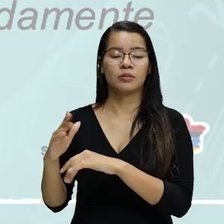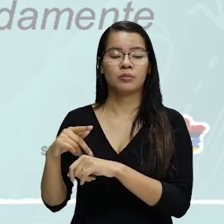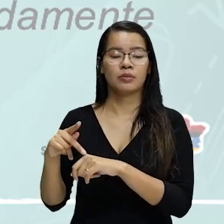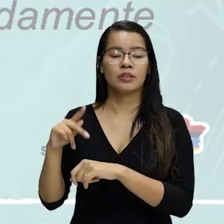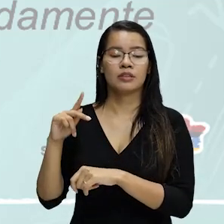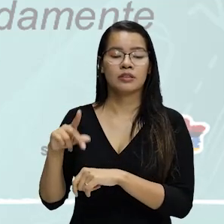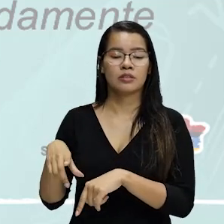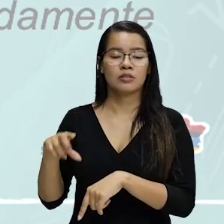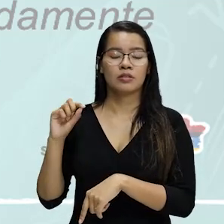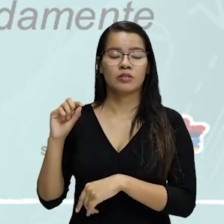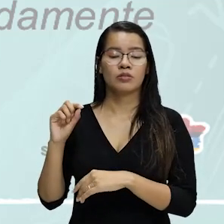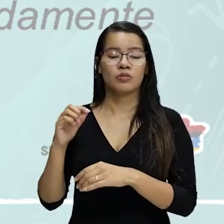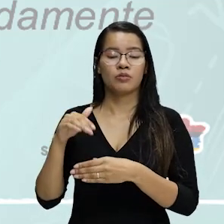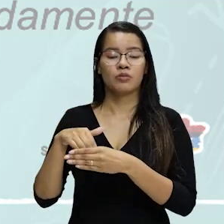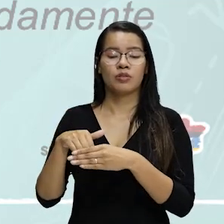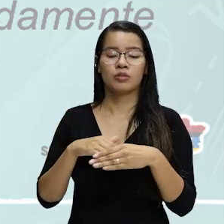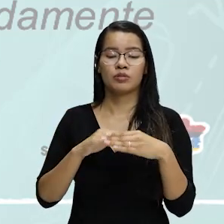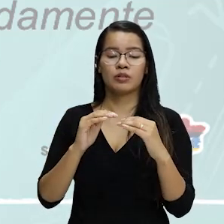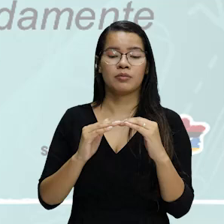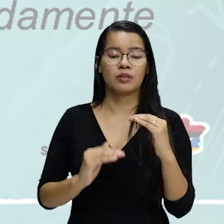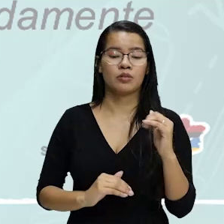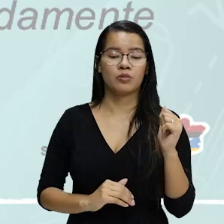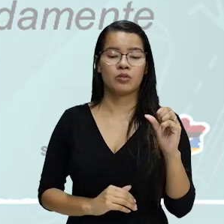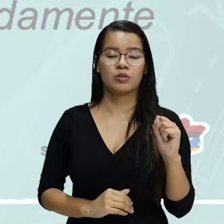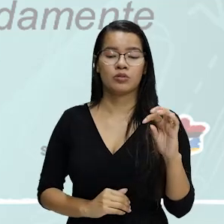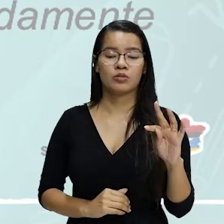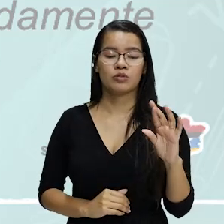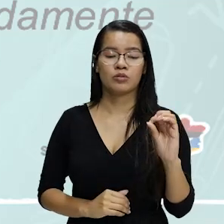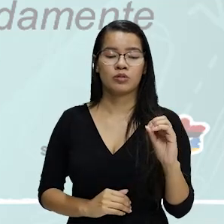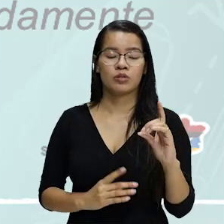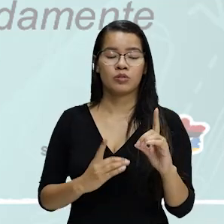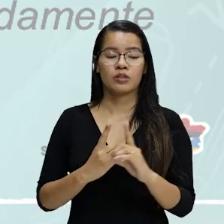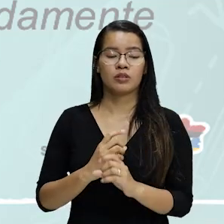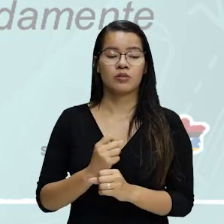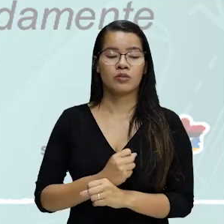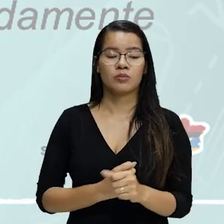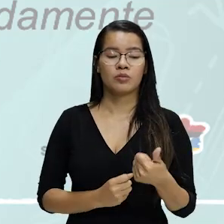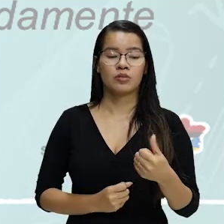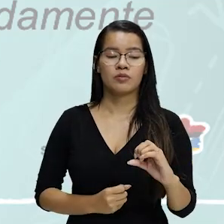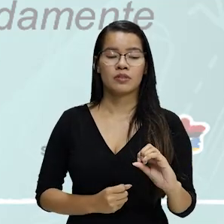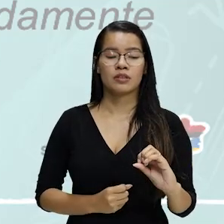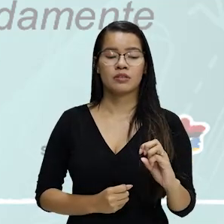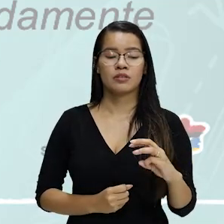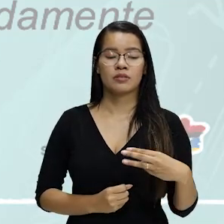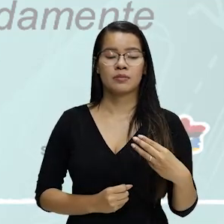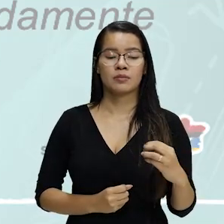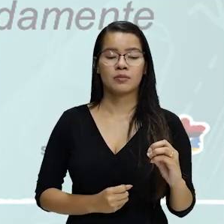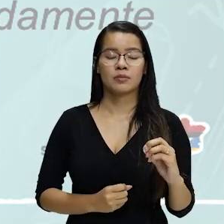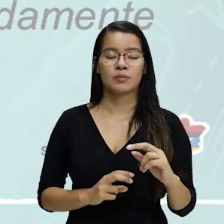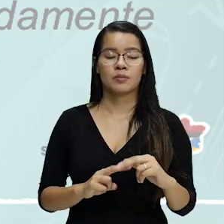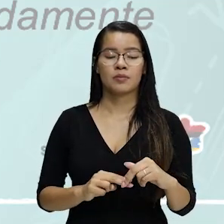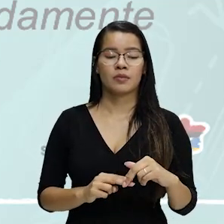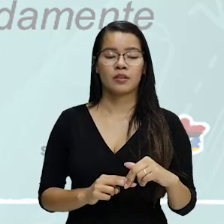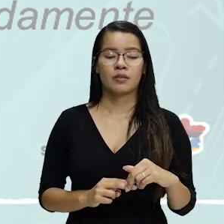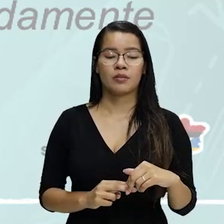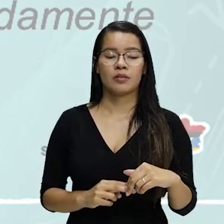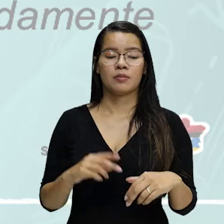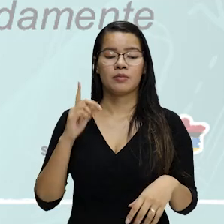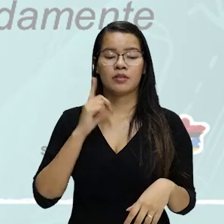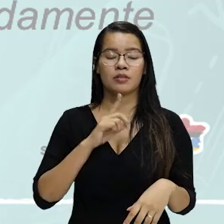no voto rebaixar o astro descoberto em 1930 pelo americano